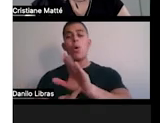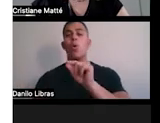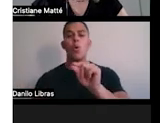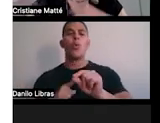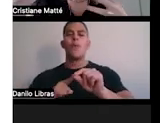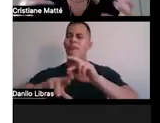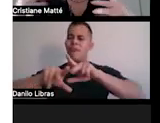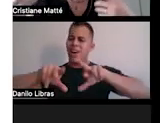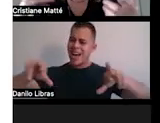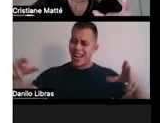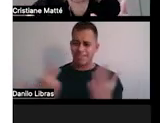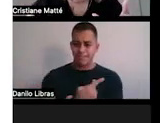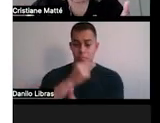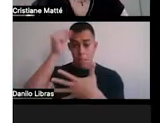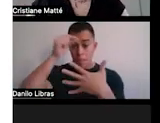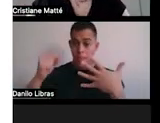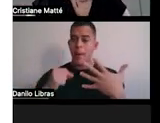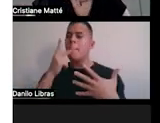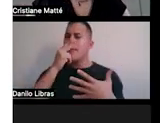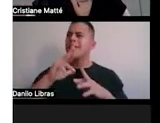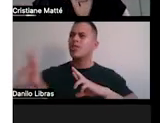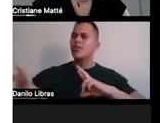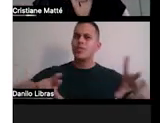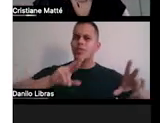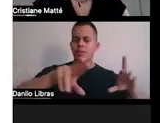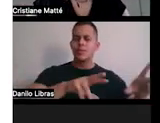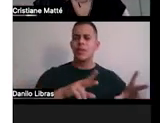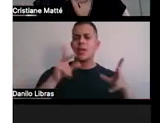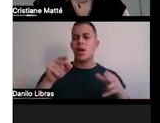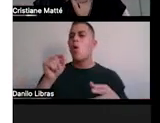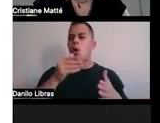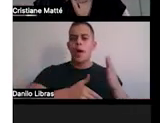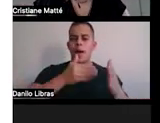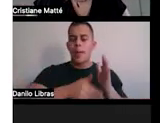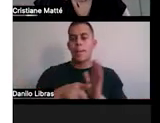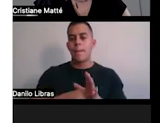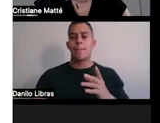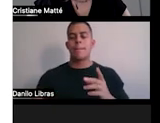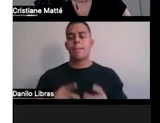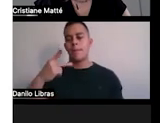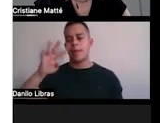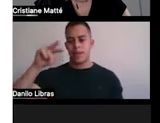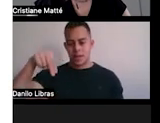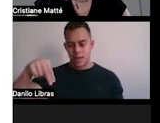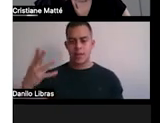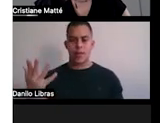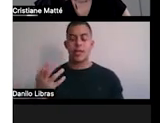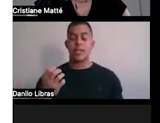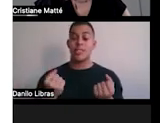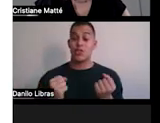situações que muitas vezes parecem super distintas uma da outra, como é o caso de restrição proteica materna, o estresse